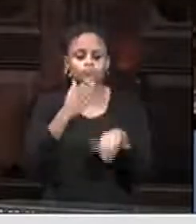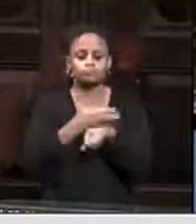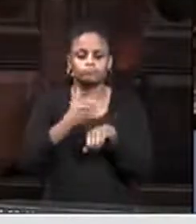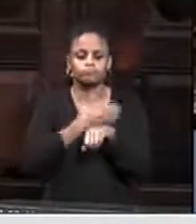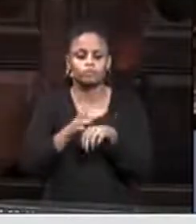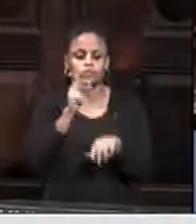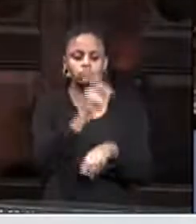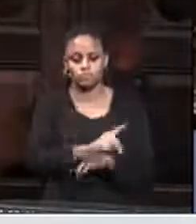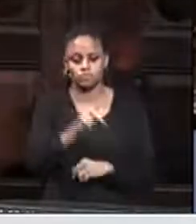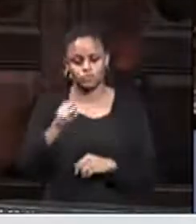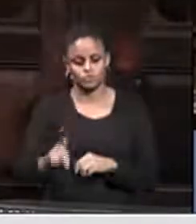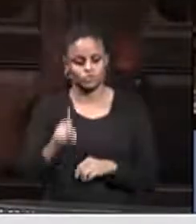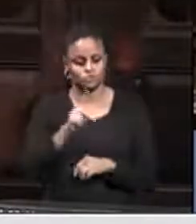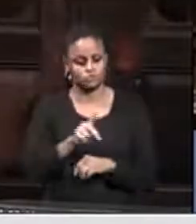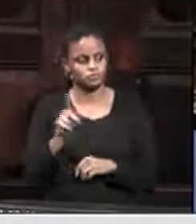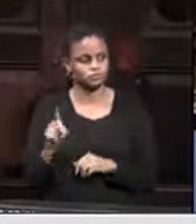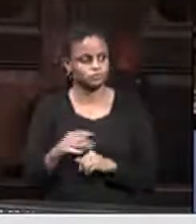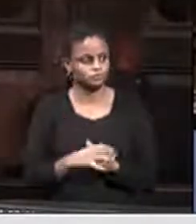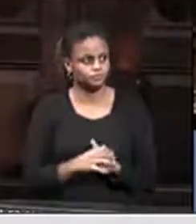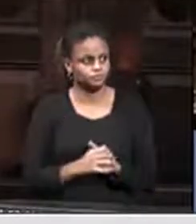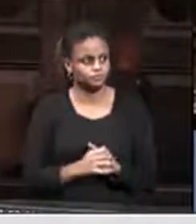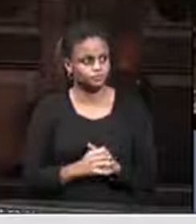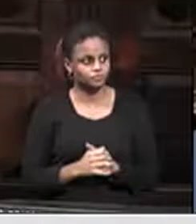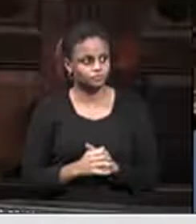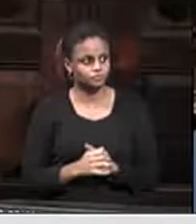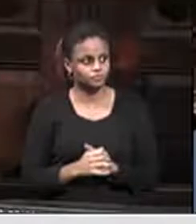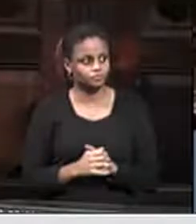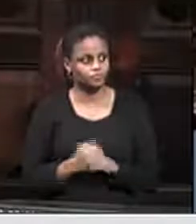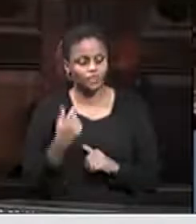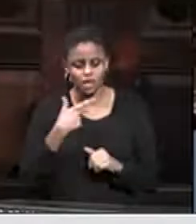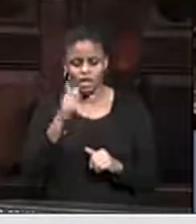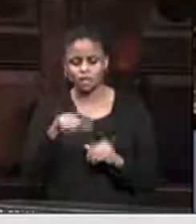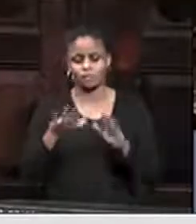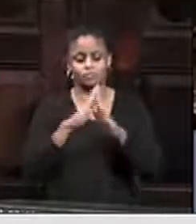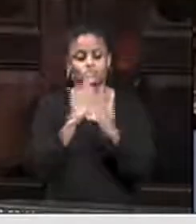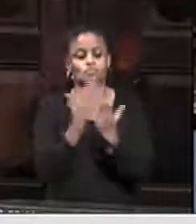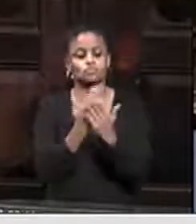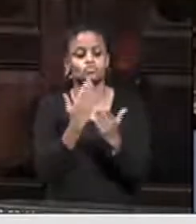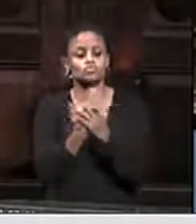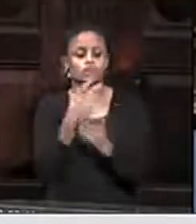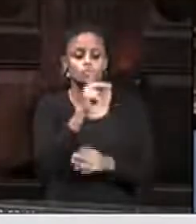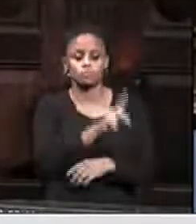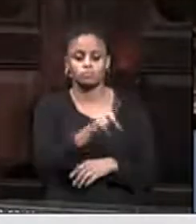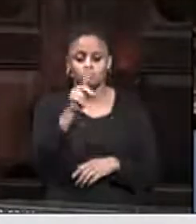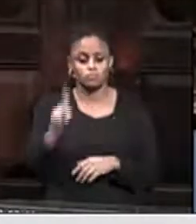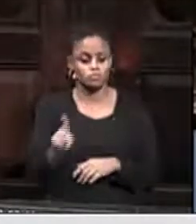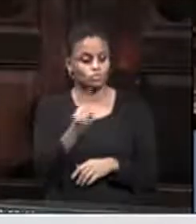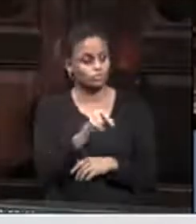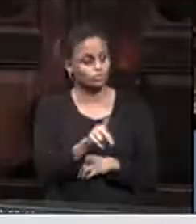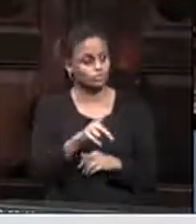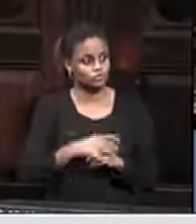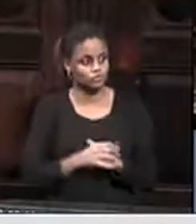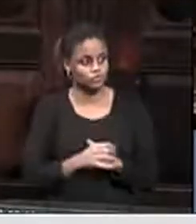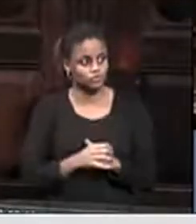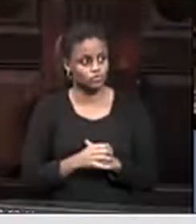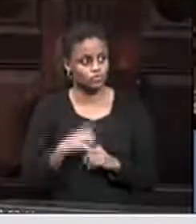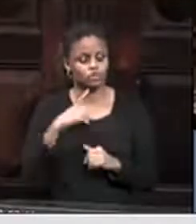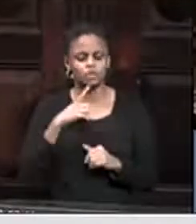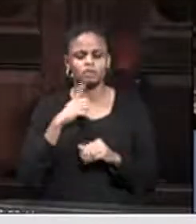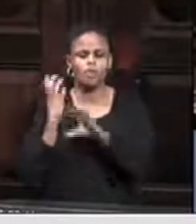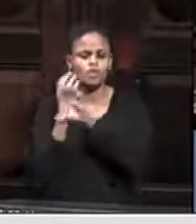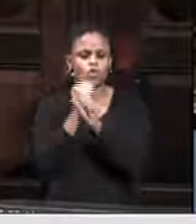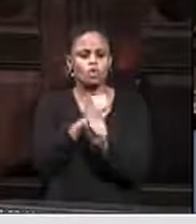rede estadual. Me refiro às escolas normais. Nós temos ainda cerca de 90